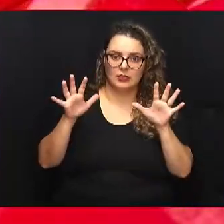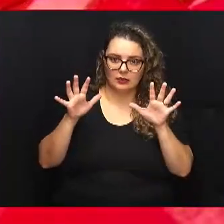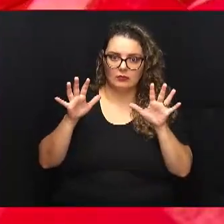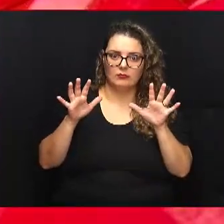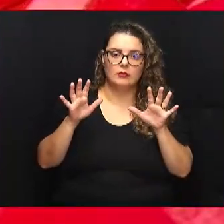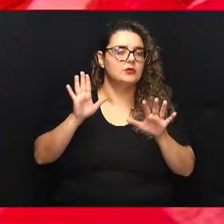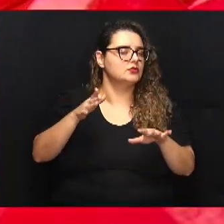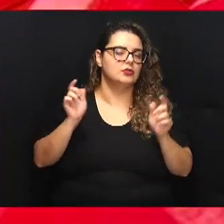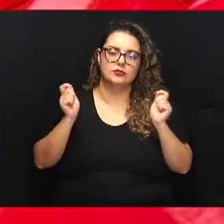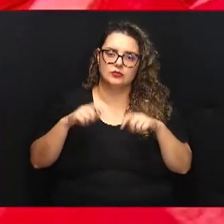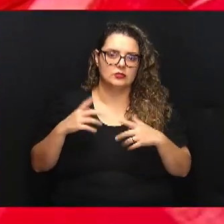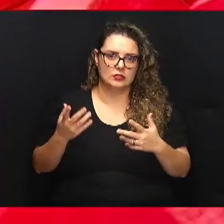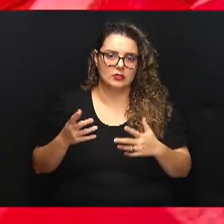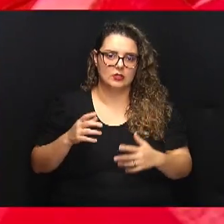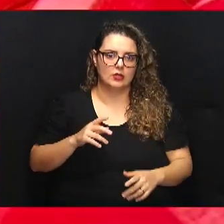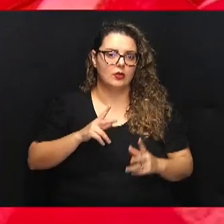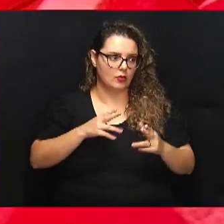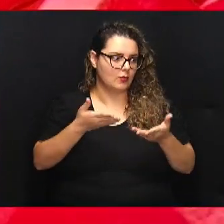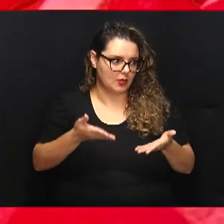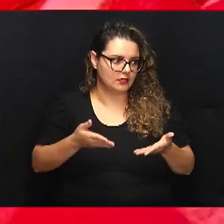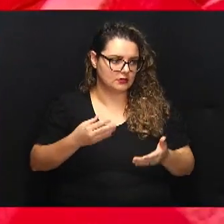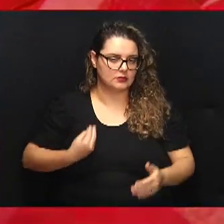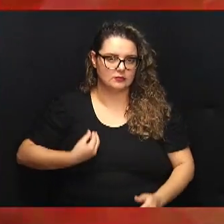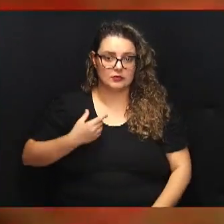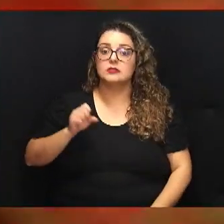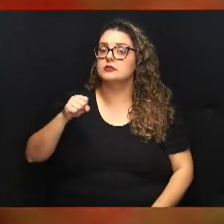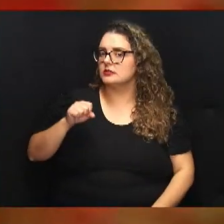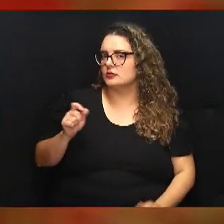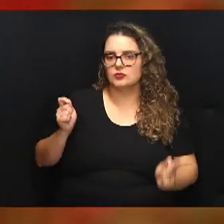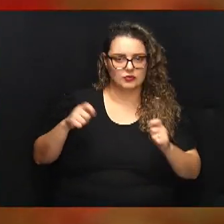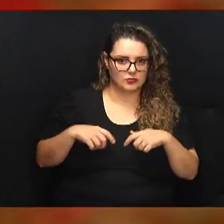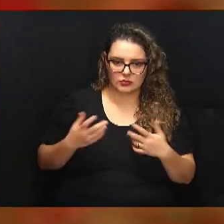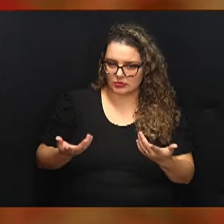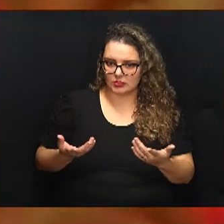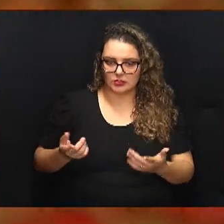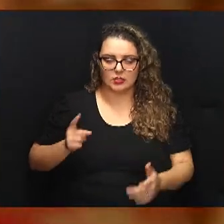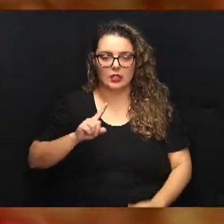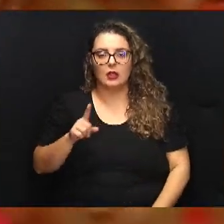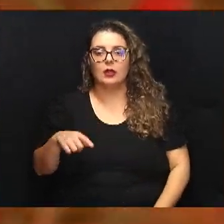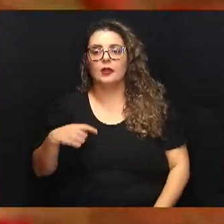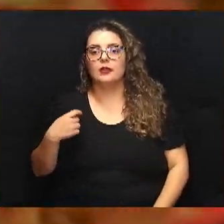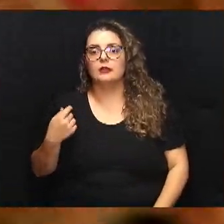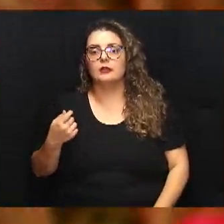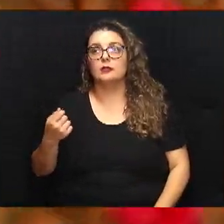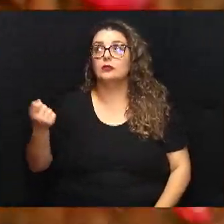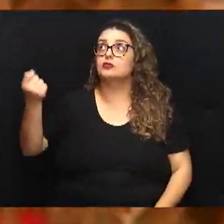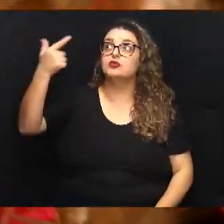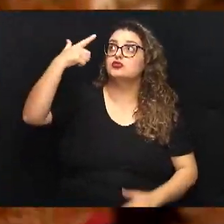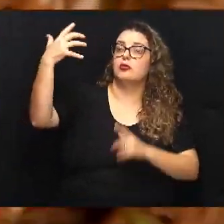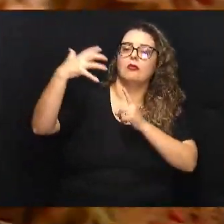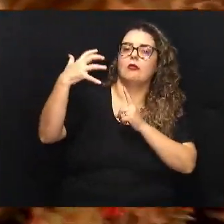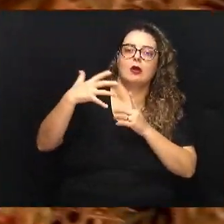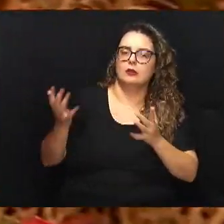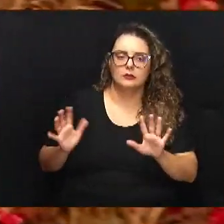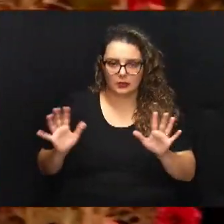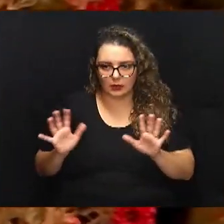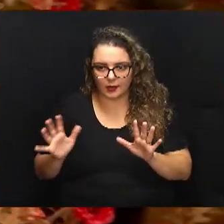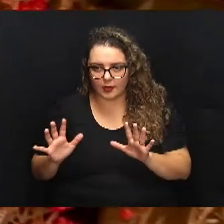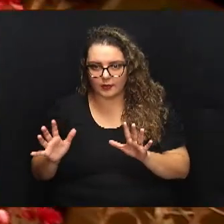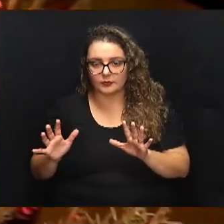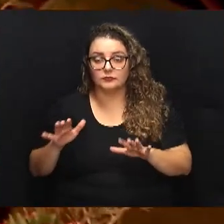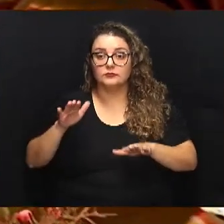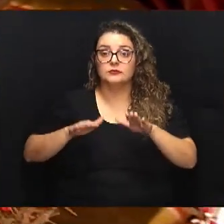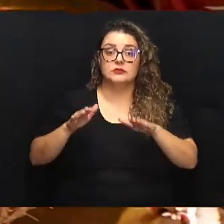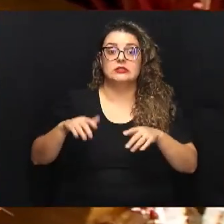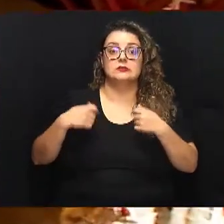é o suficiente. Tipo essa que a gente está aqui. Já é o suficiente. Não necessariamente a luz solar incidir sobre elas. Às vezes